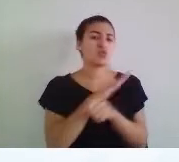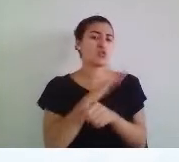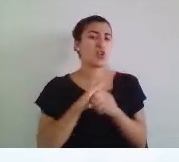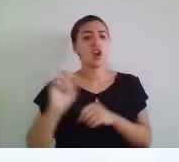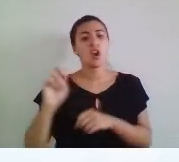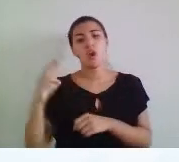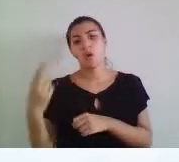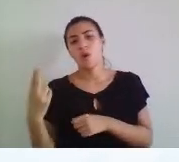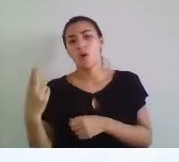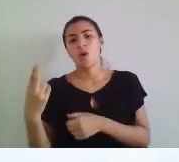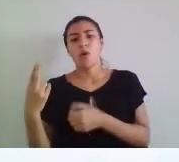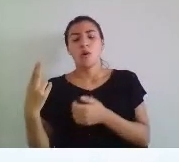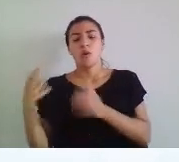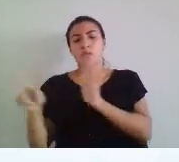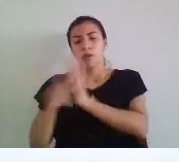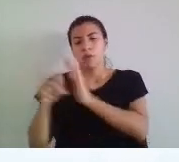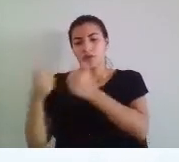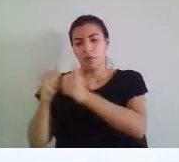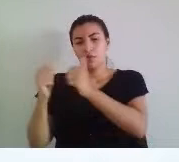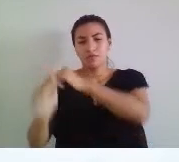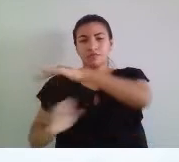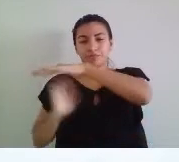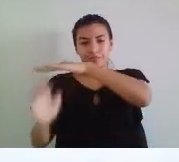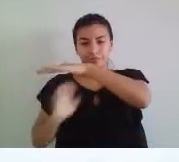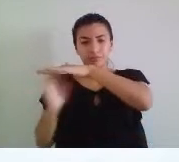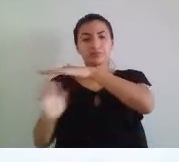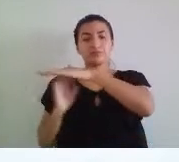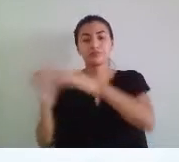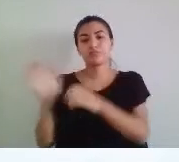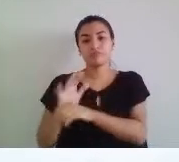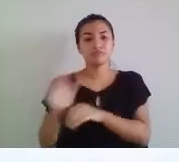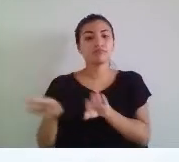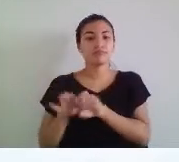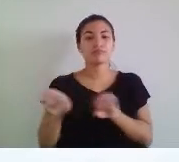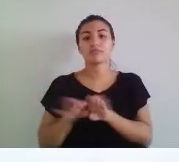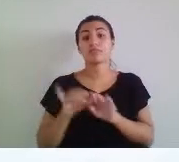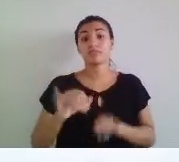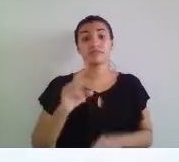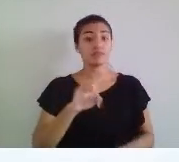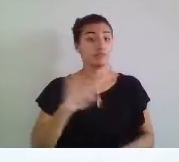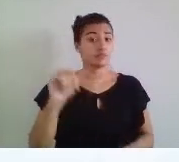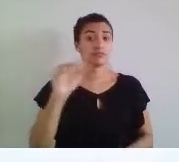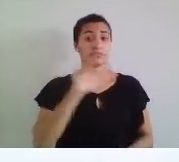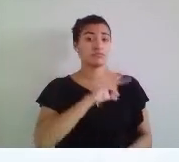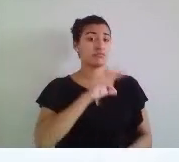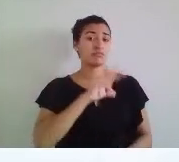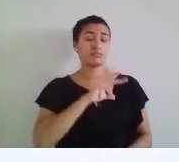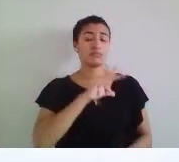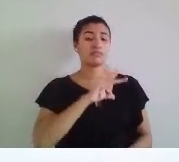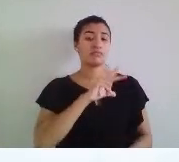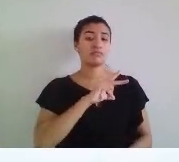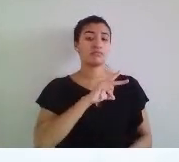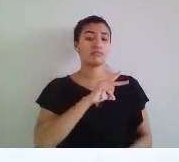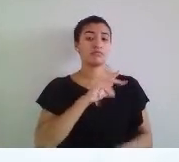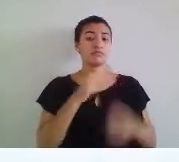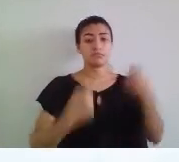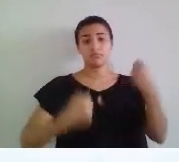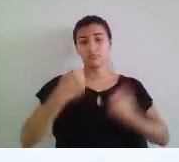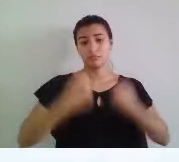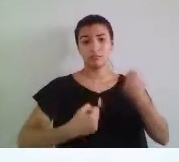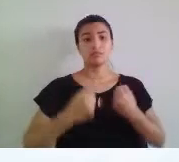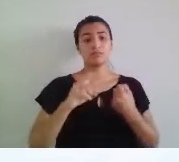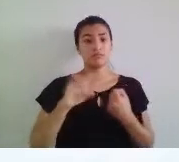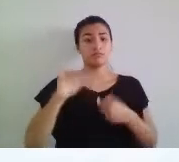ônibus de transporte dele lá, da empresa. E mesmo que ele vá com o seu transporte próprio, em algum momento eles estão lá numa